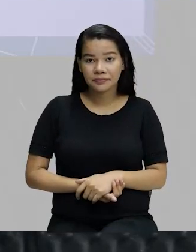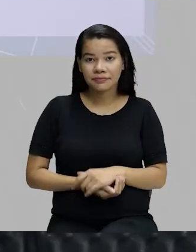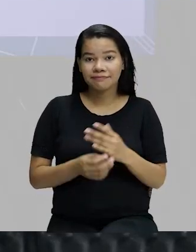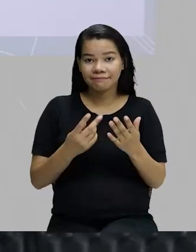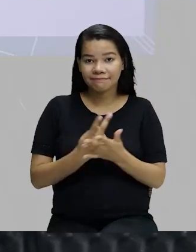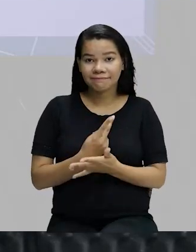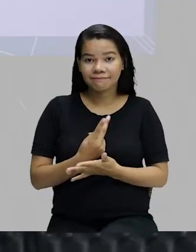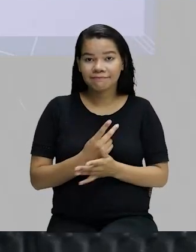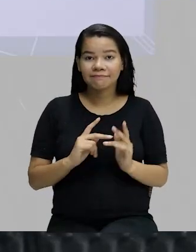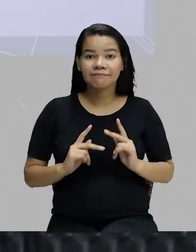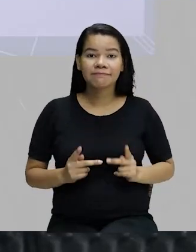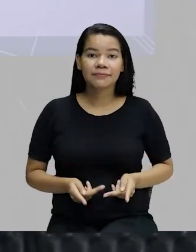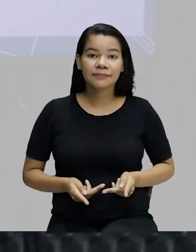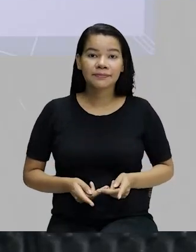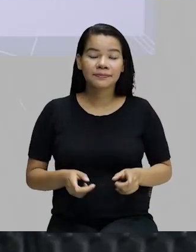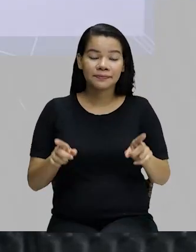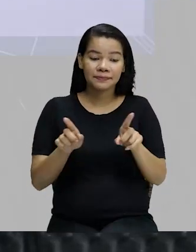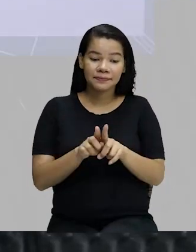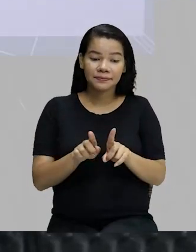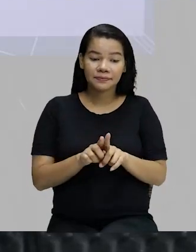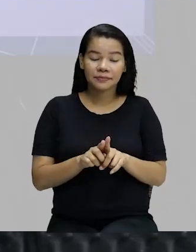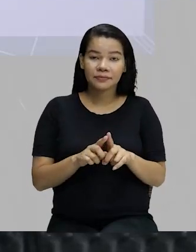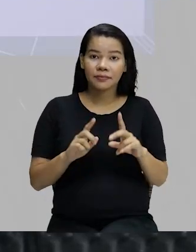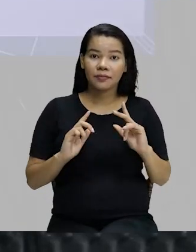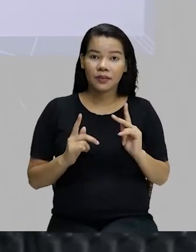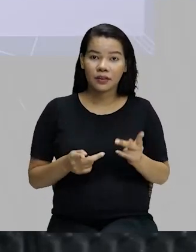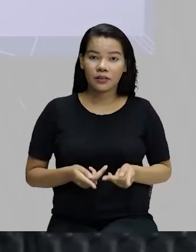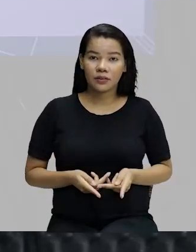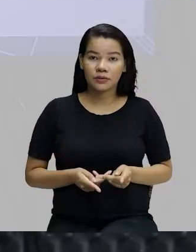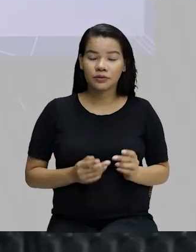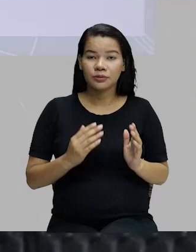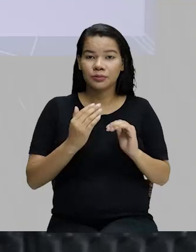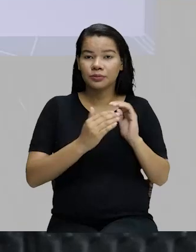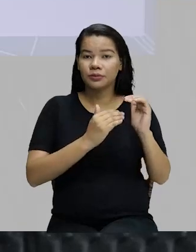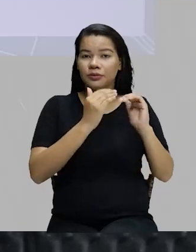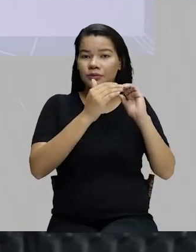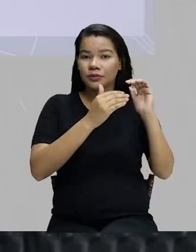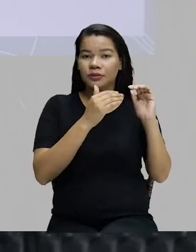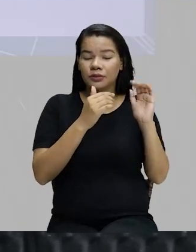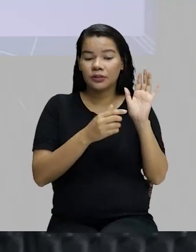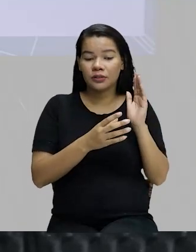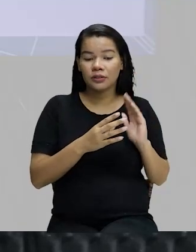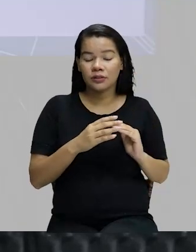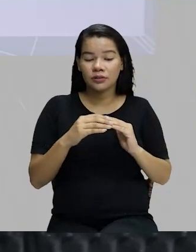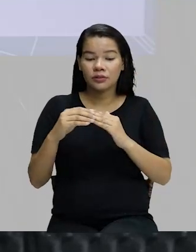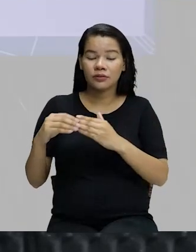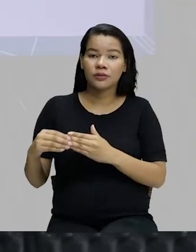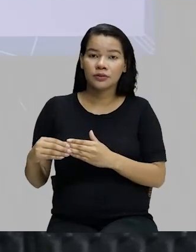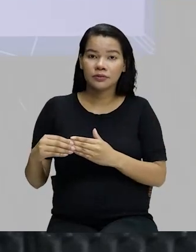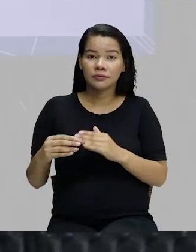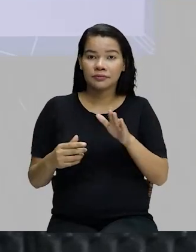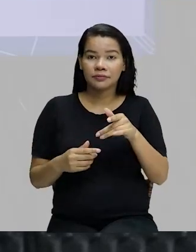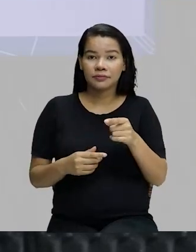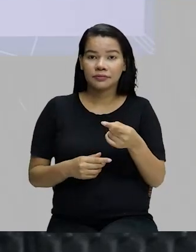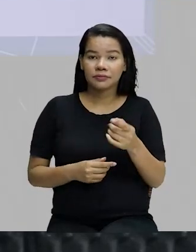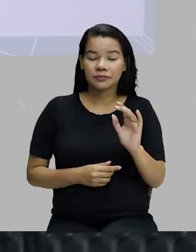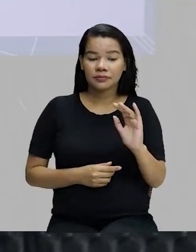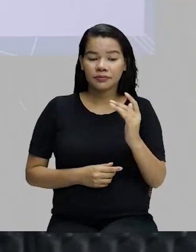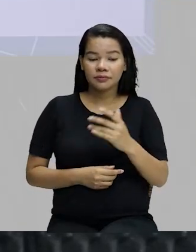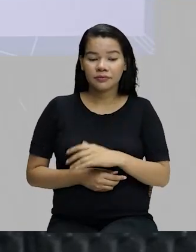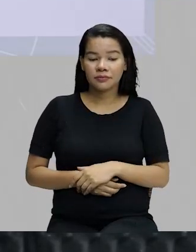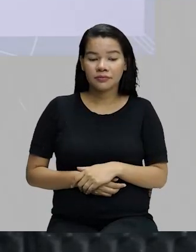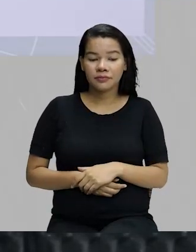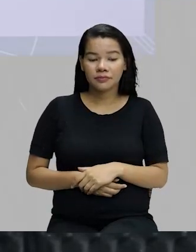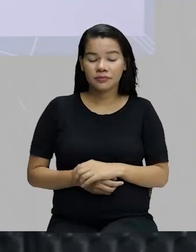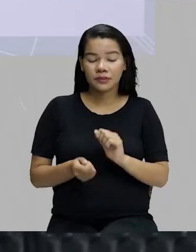falha humana e a falha também no projeto acarretou, levou a esse acontecimento,